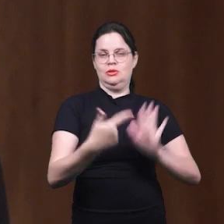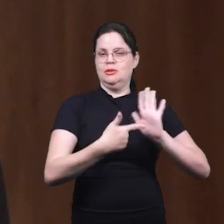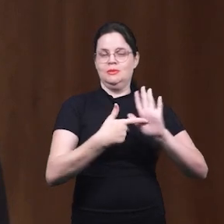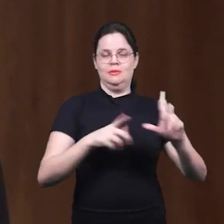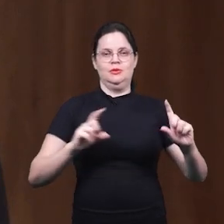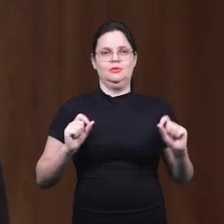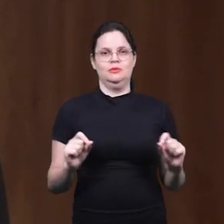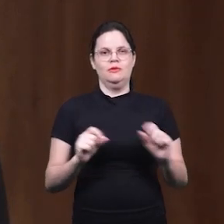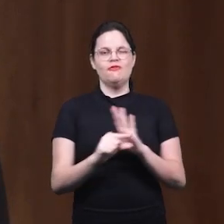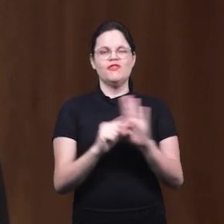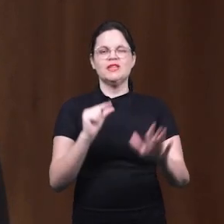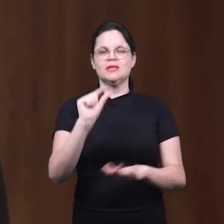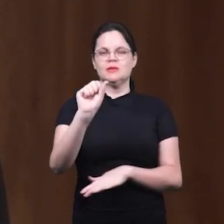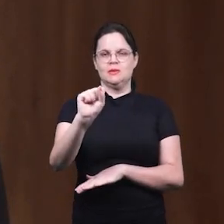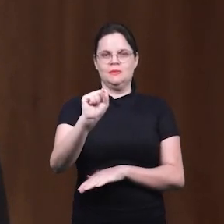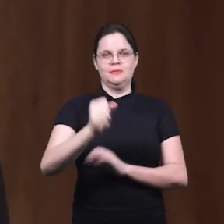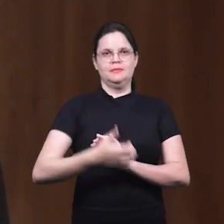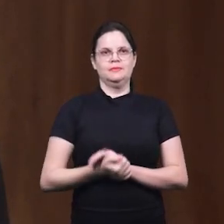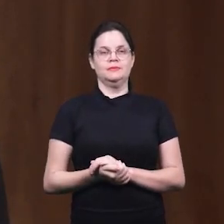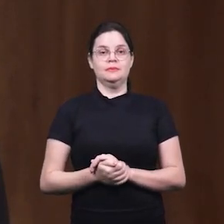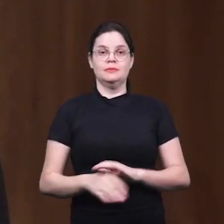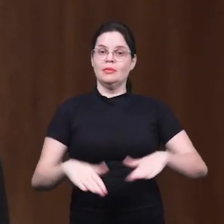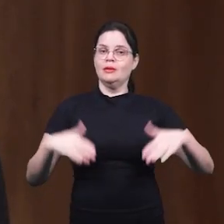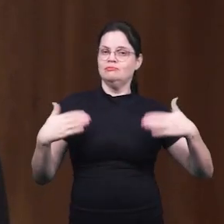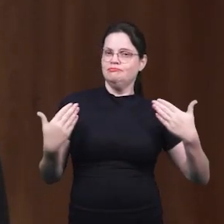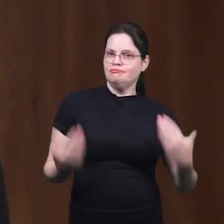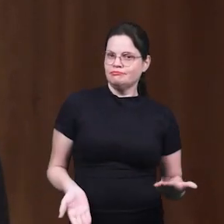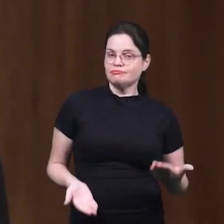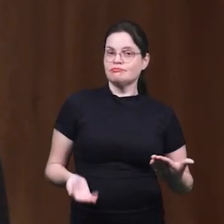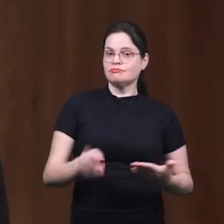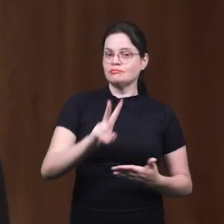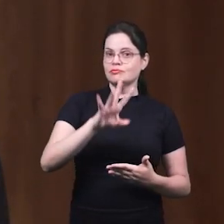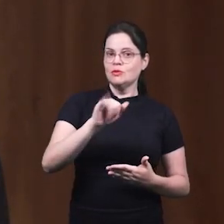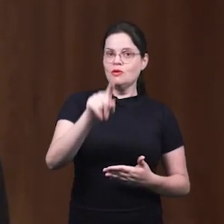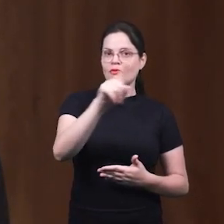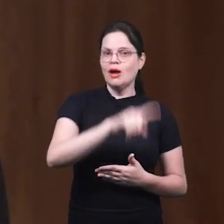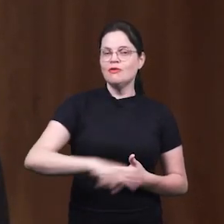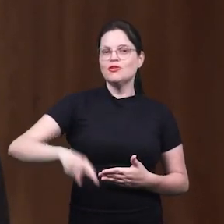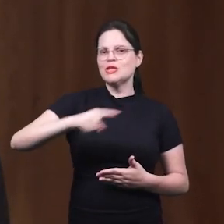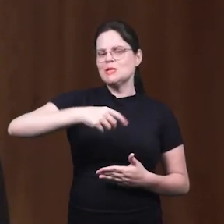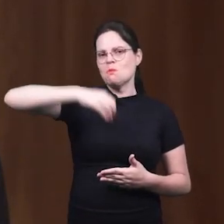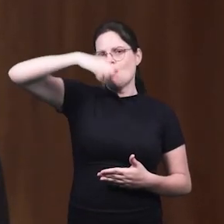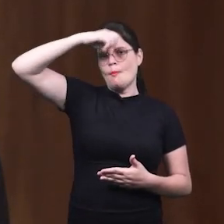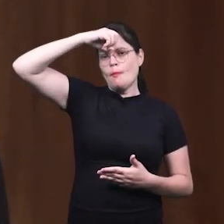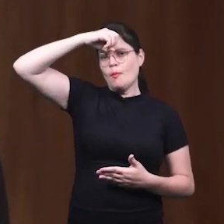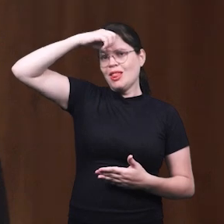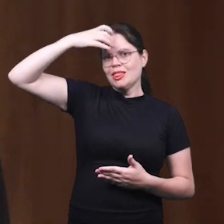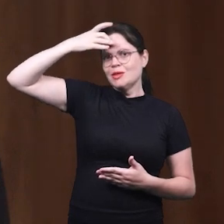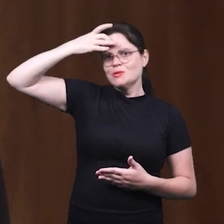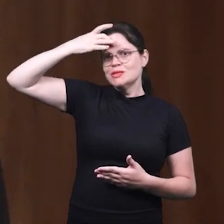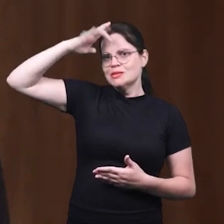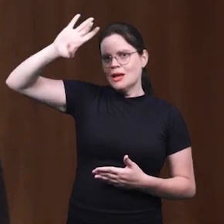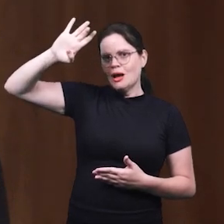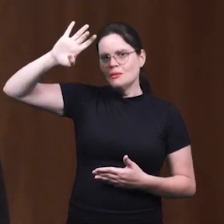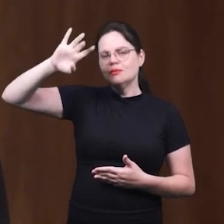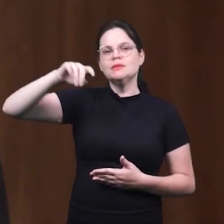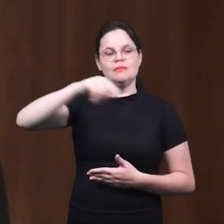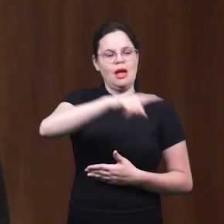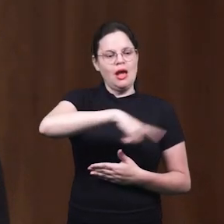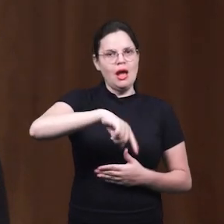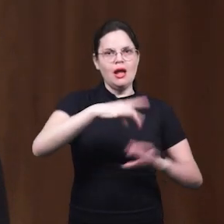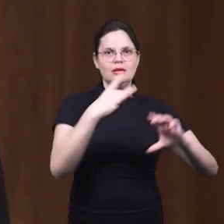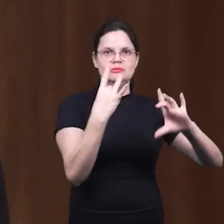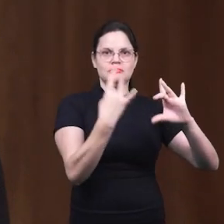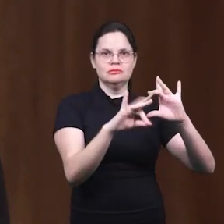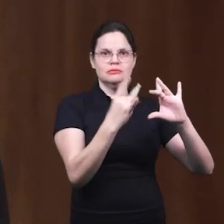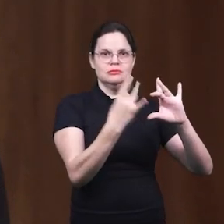vai nos dizer no verso 8: e então será revelado o iníquo, o anticristo,